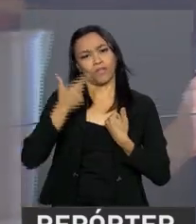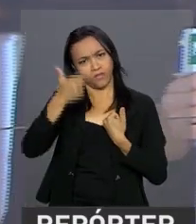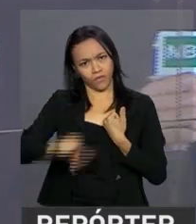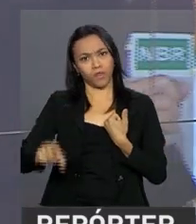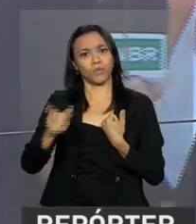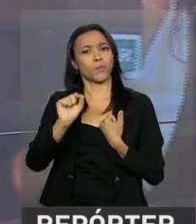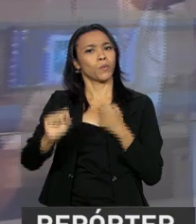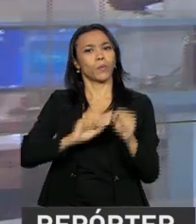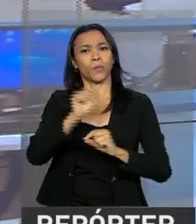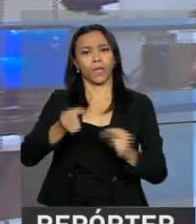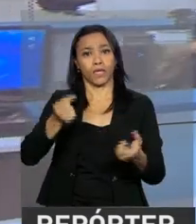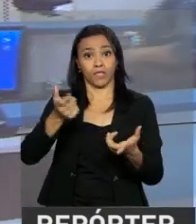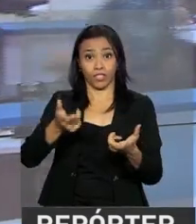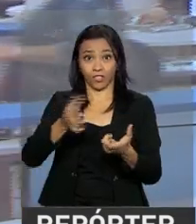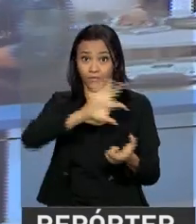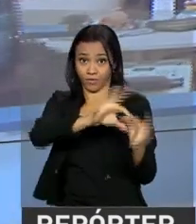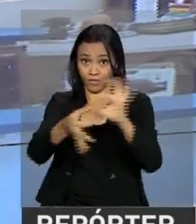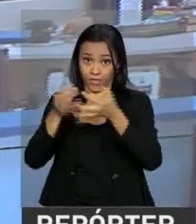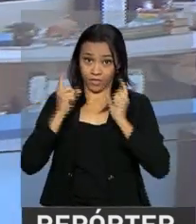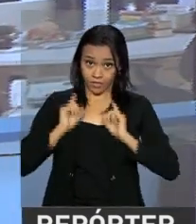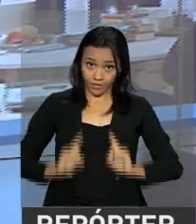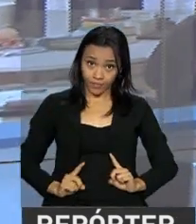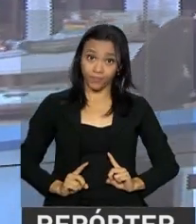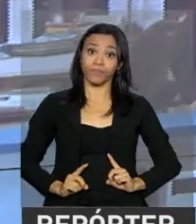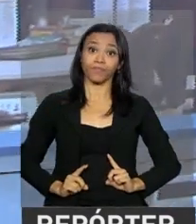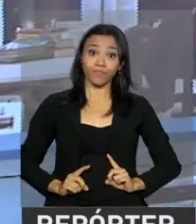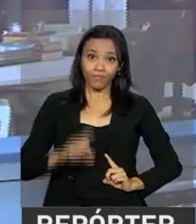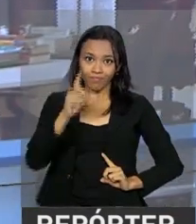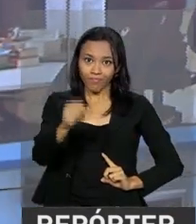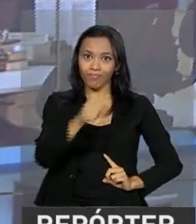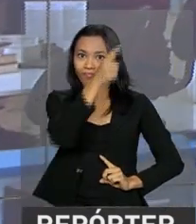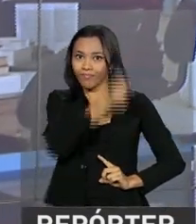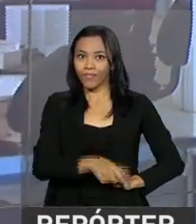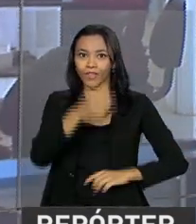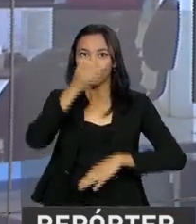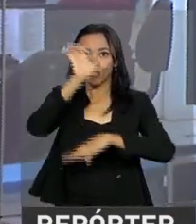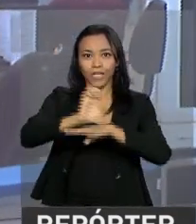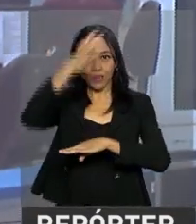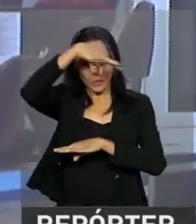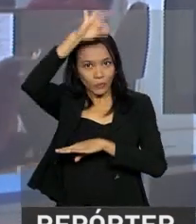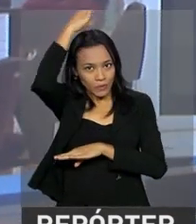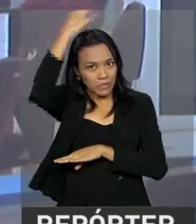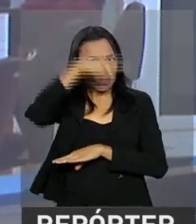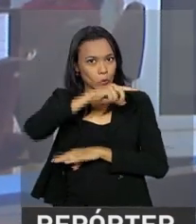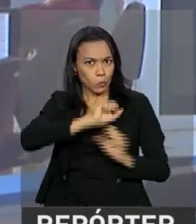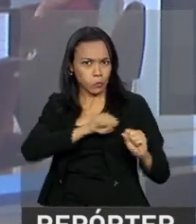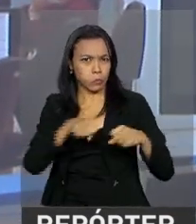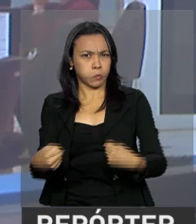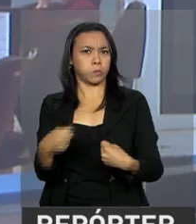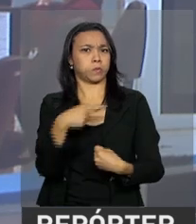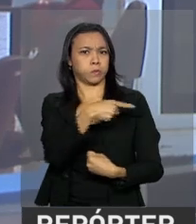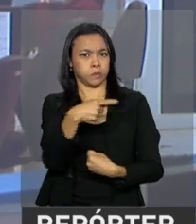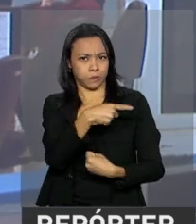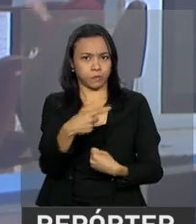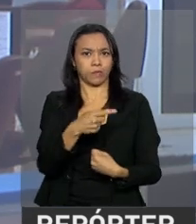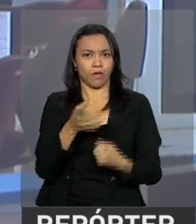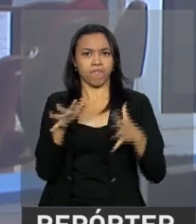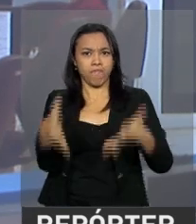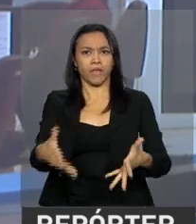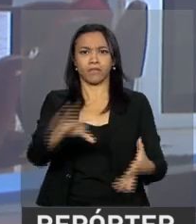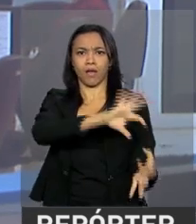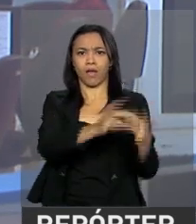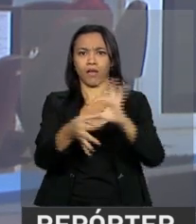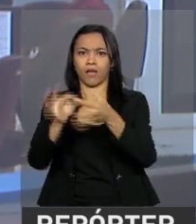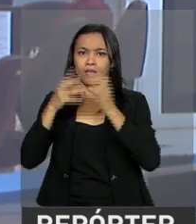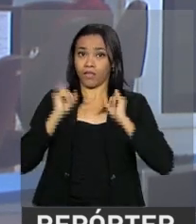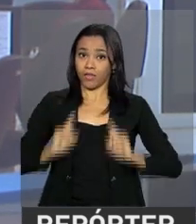continuar falando de Paralimpíadas. Isso porque uma capixaba que promete dar trabalho às adversárias nos Jogos Paralímpicos do Rio de Janeiro,